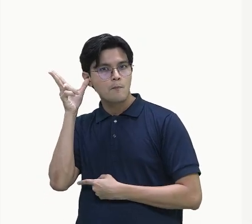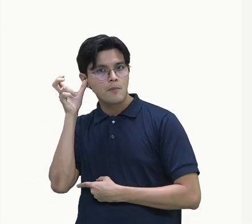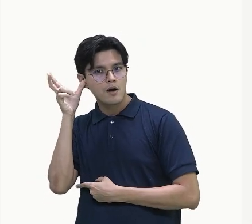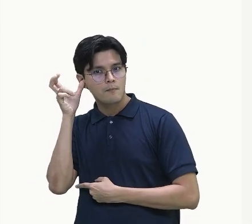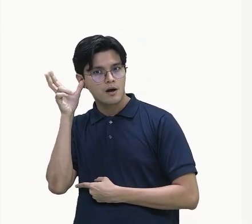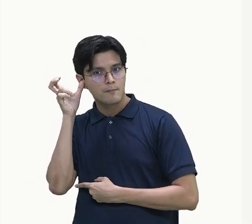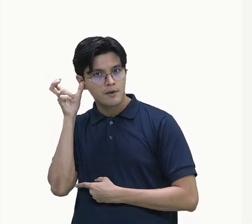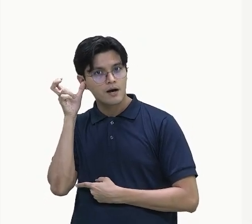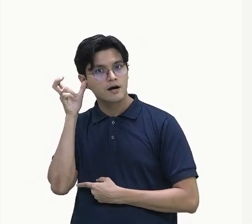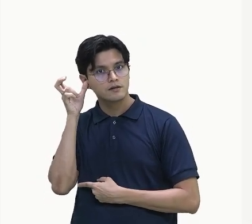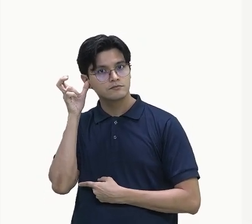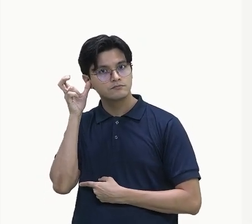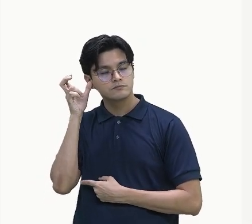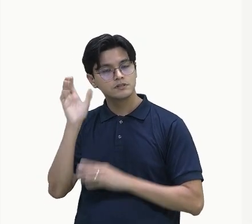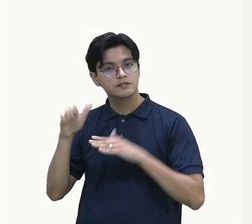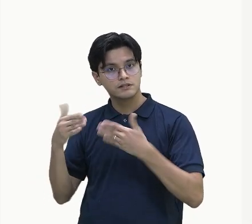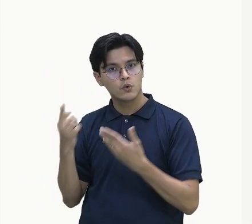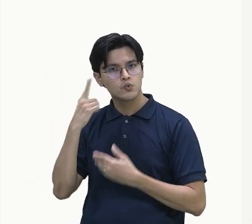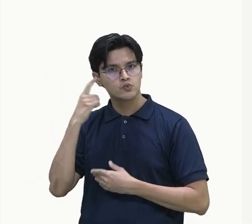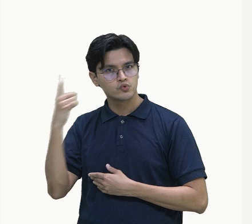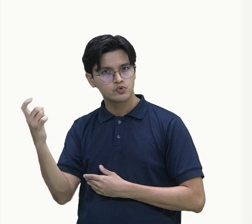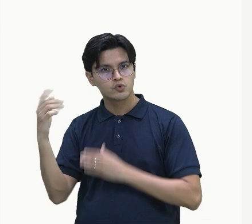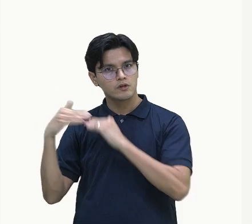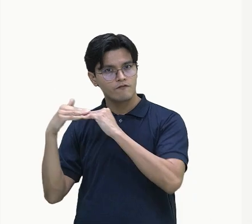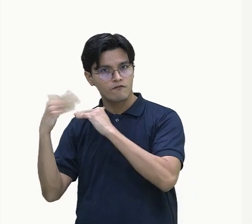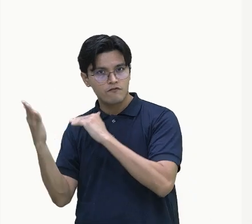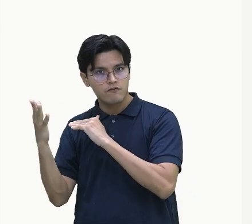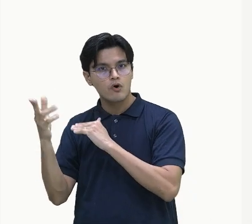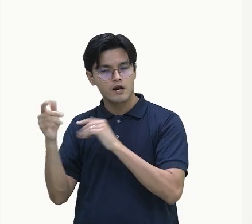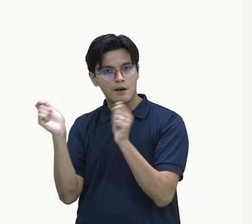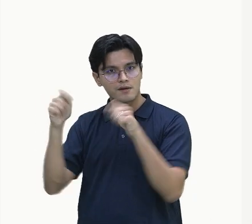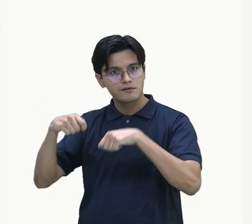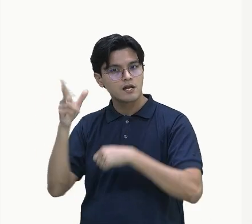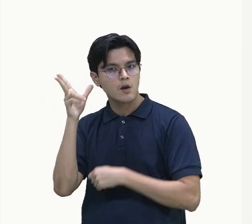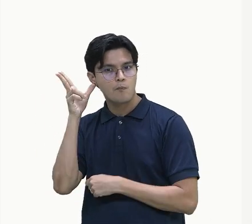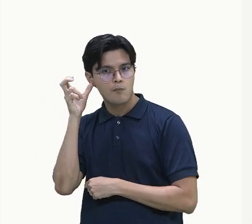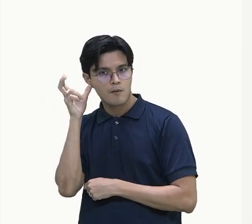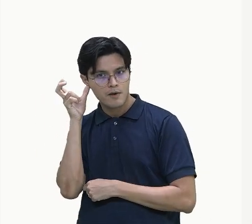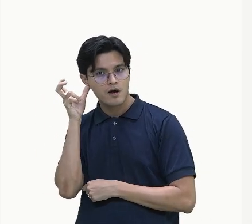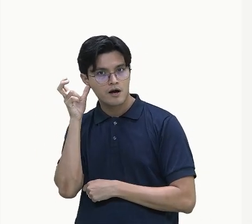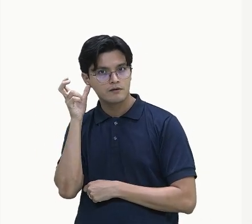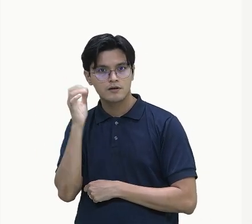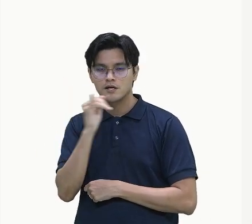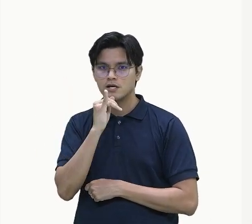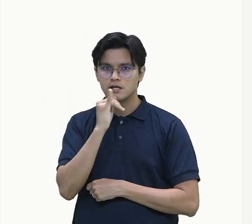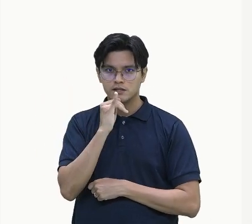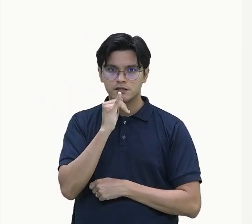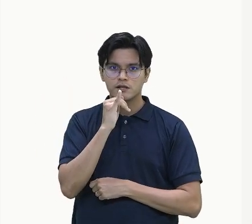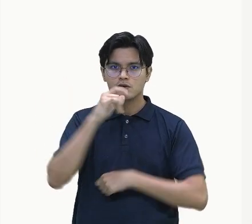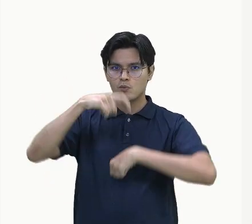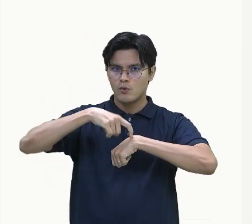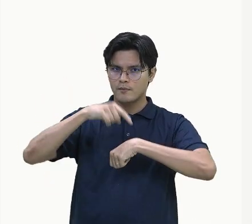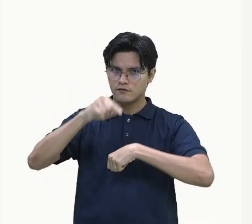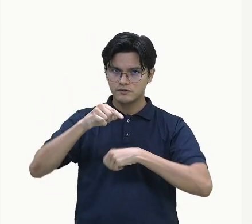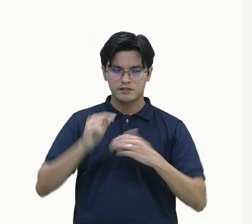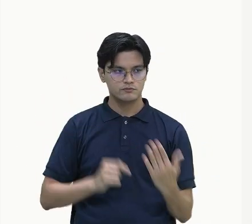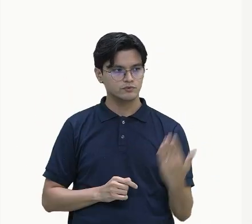O ouvido externo é isso que a gente pode visualizar quando você se olha no espelho ou olha outro indivíduo,